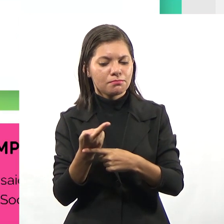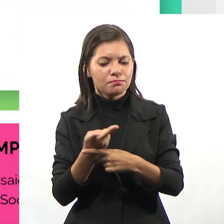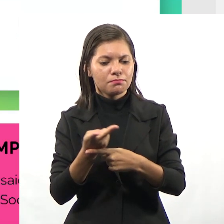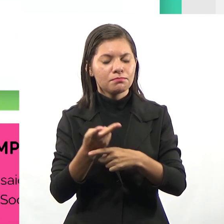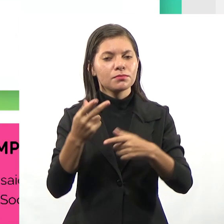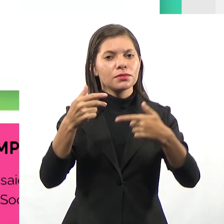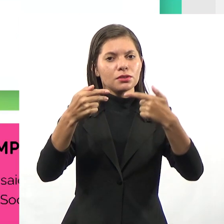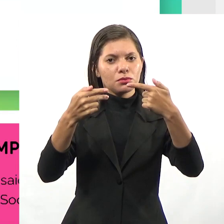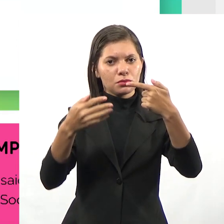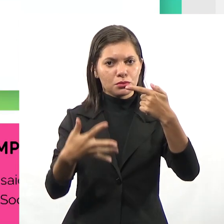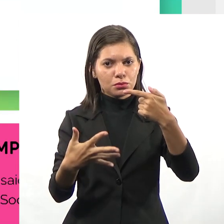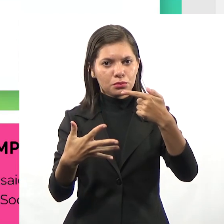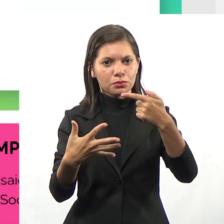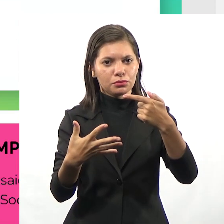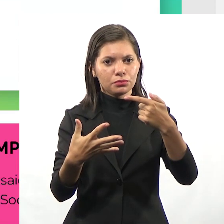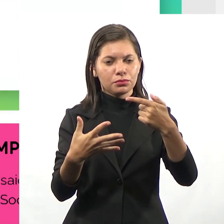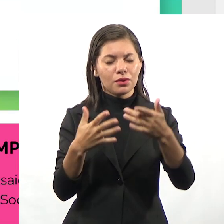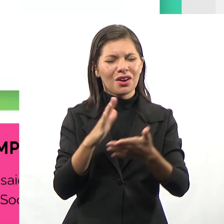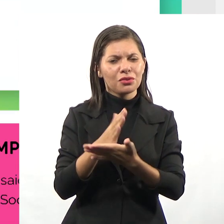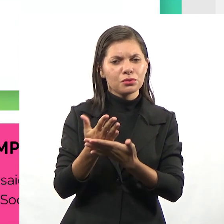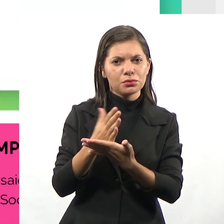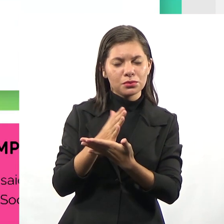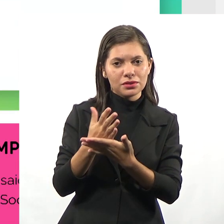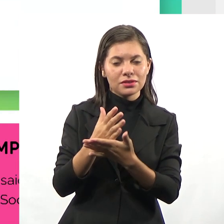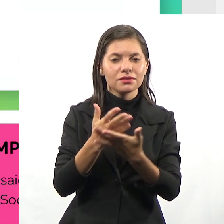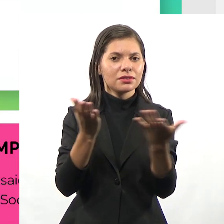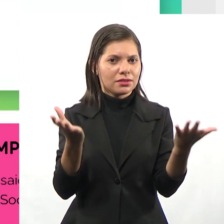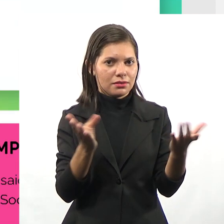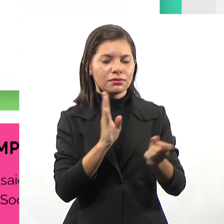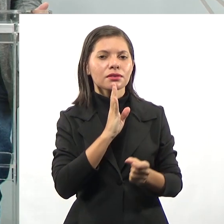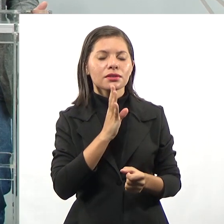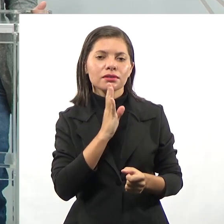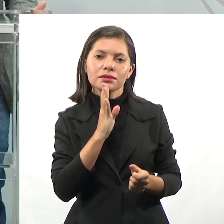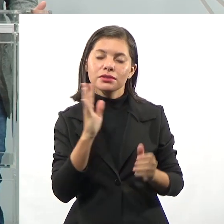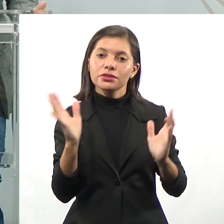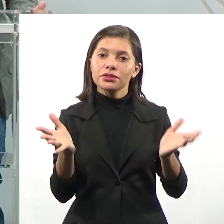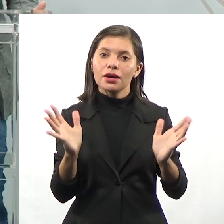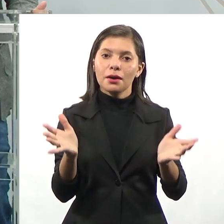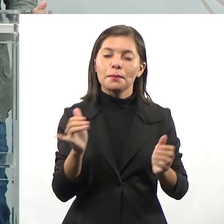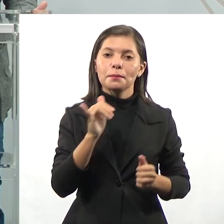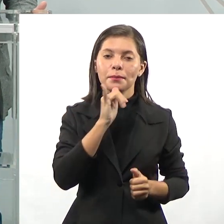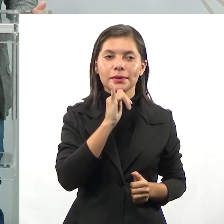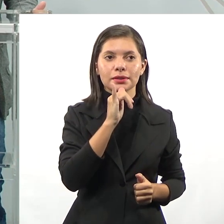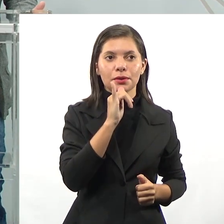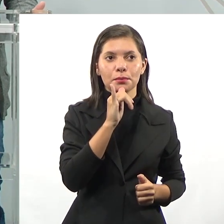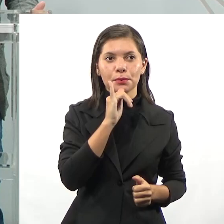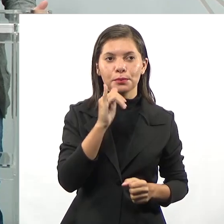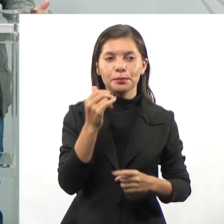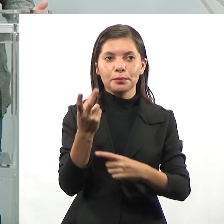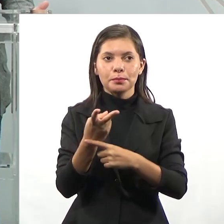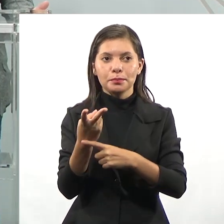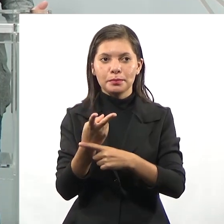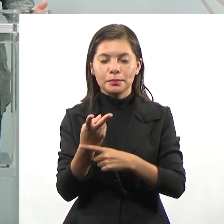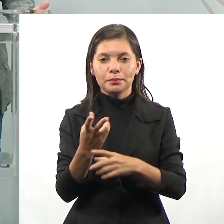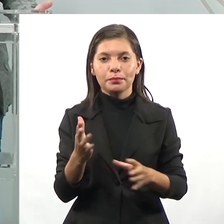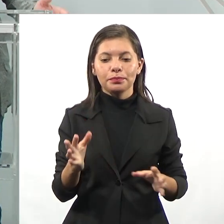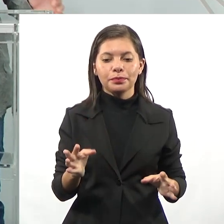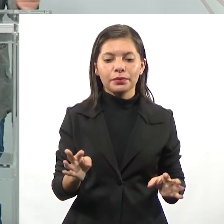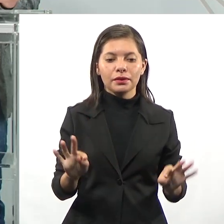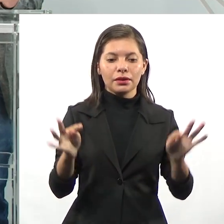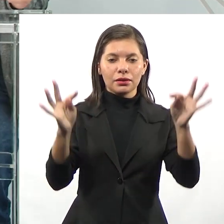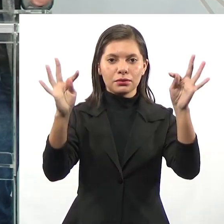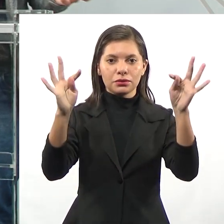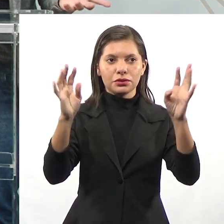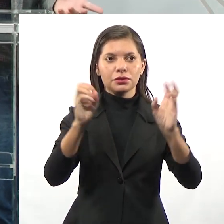Google? Provavelmente alguns desses comandos você já conhece. Por exemplo, se eu quero pesquisar algo